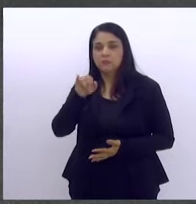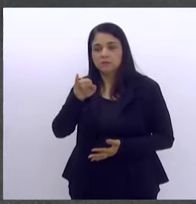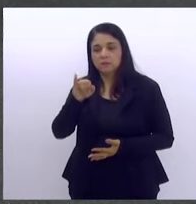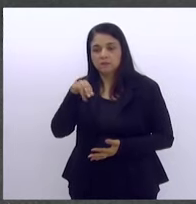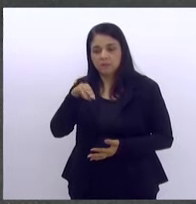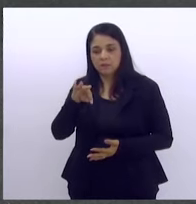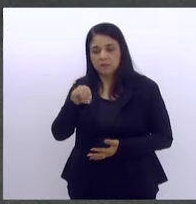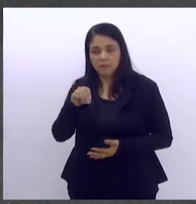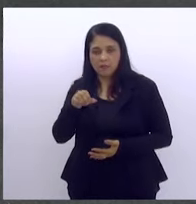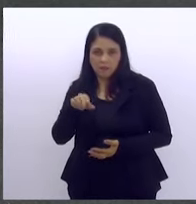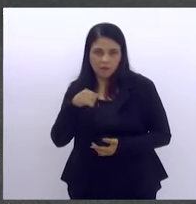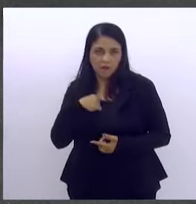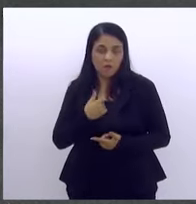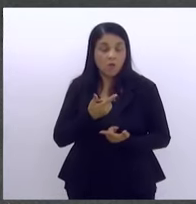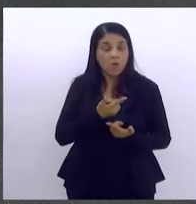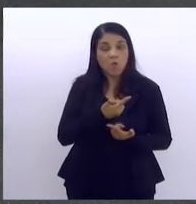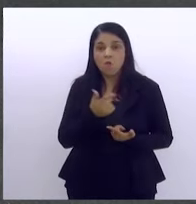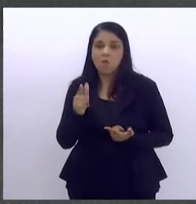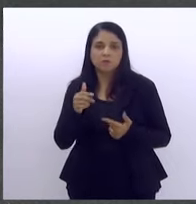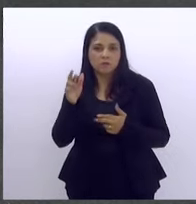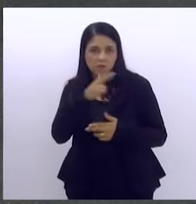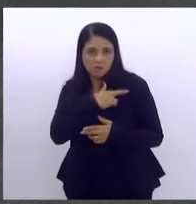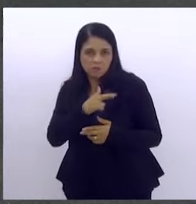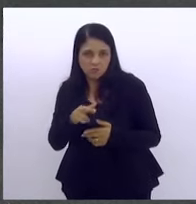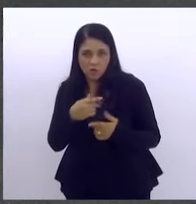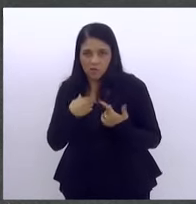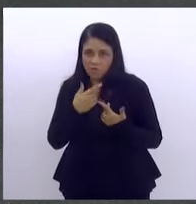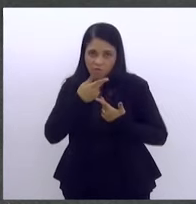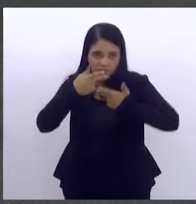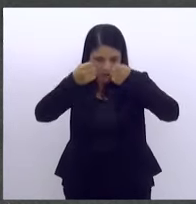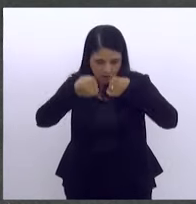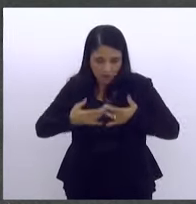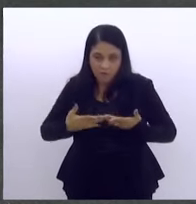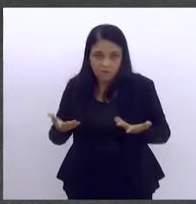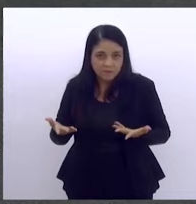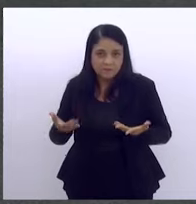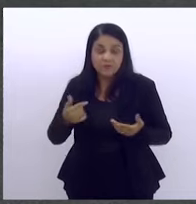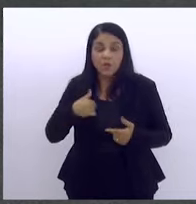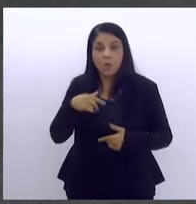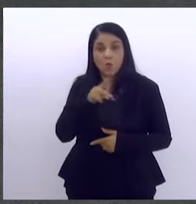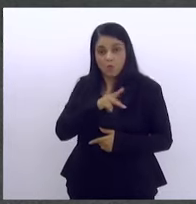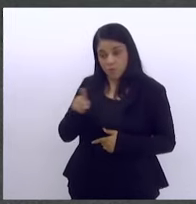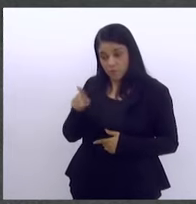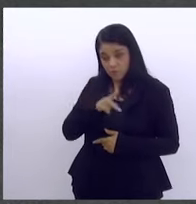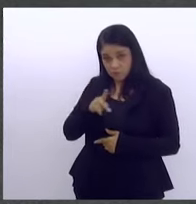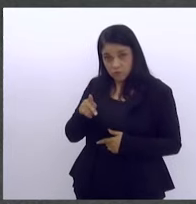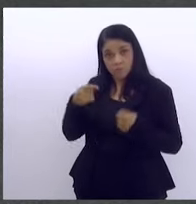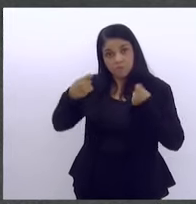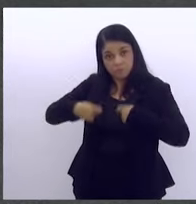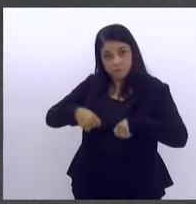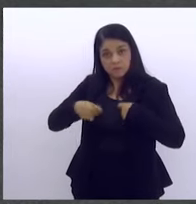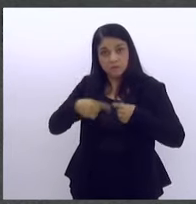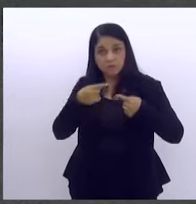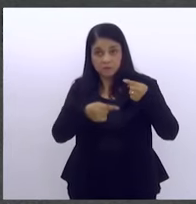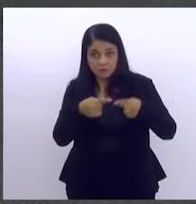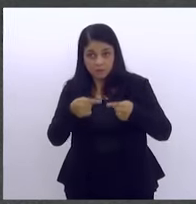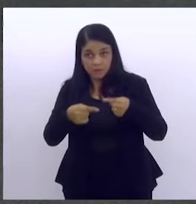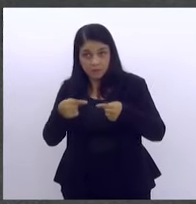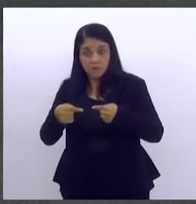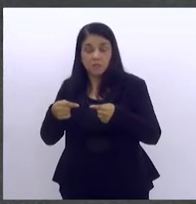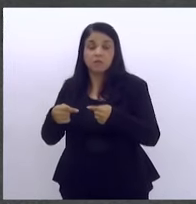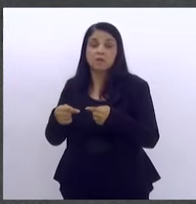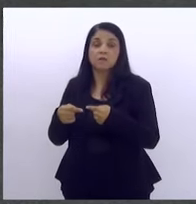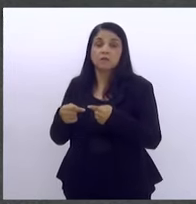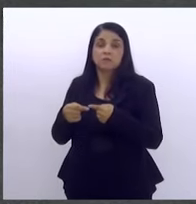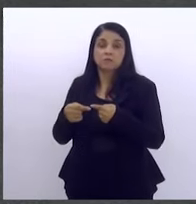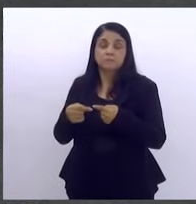de outra religião falar. Eu, pelo menos, sou defensor, enquanto professor, inclusive, de que a gente tem que fazer o debate, tem que abrir espaço para